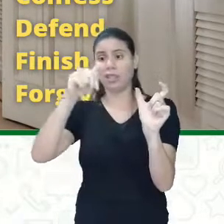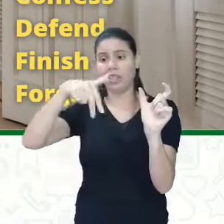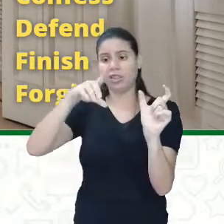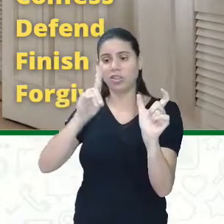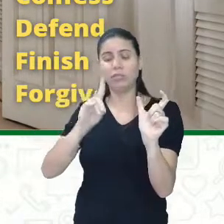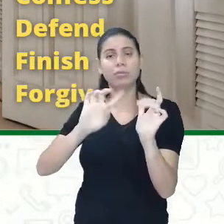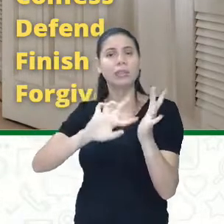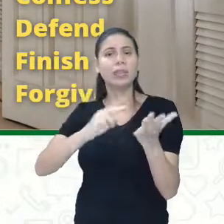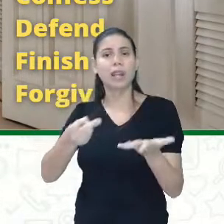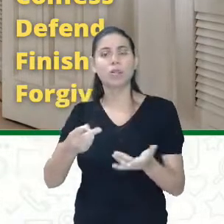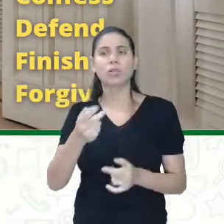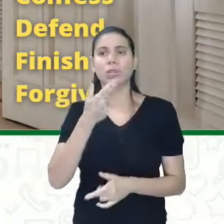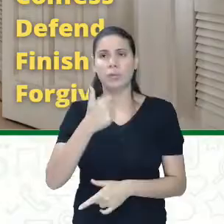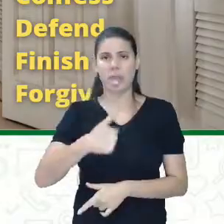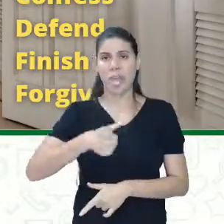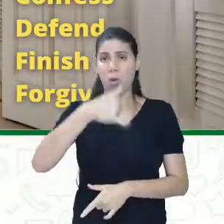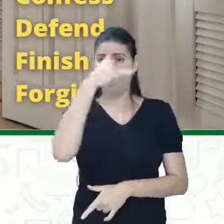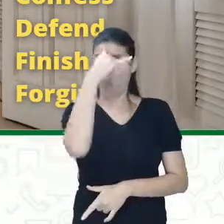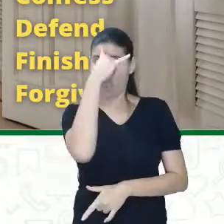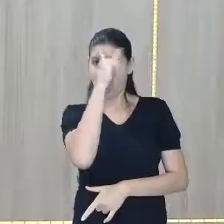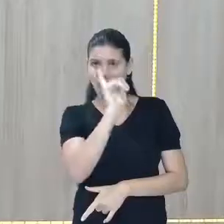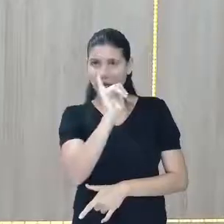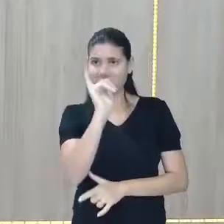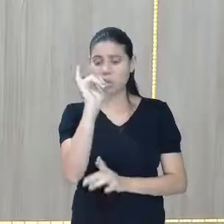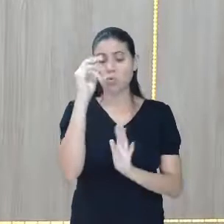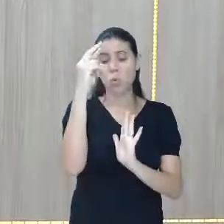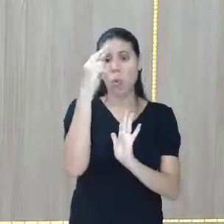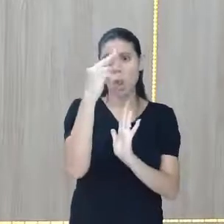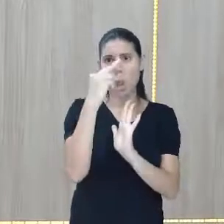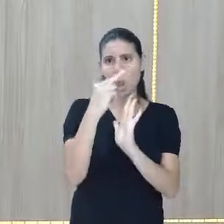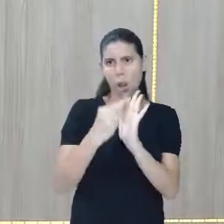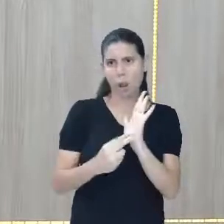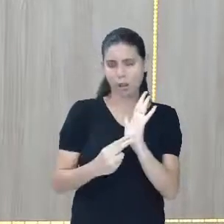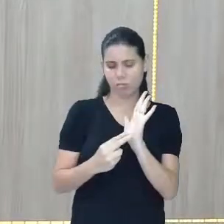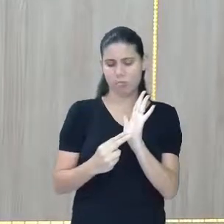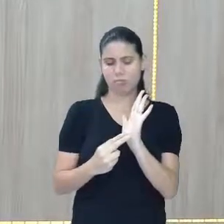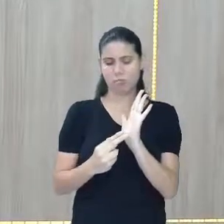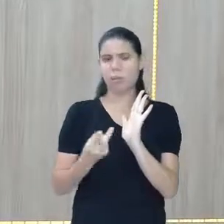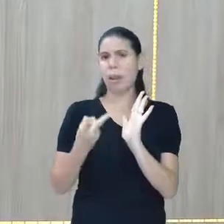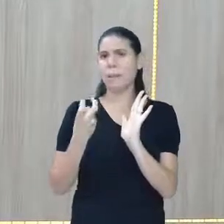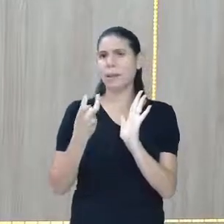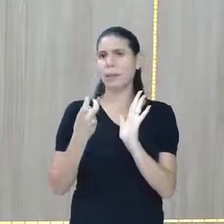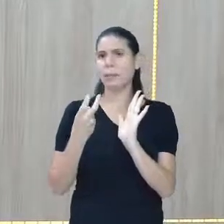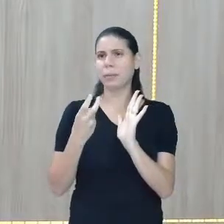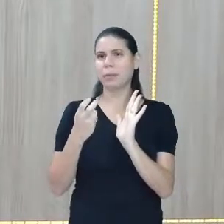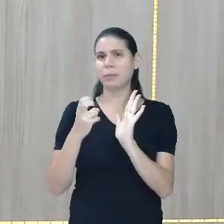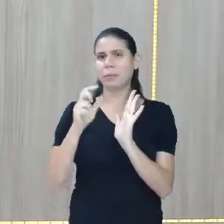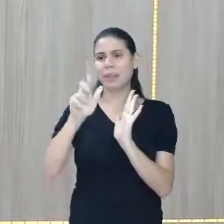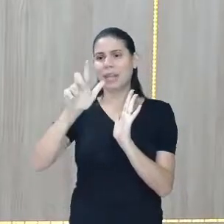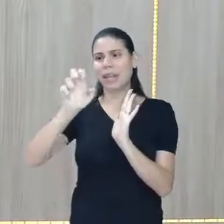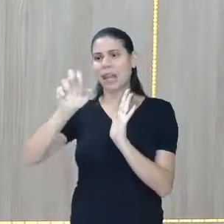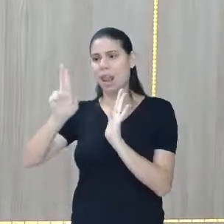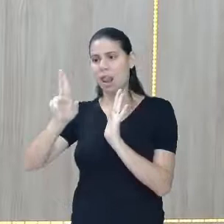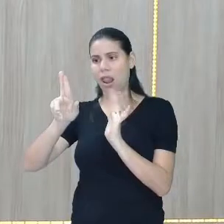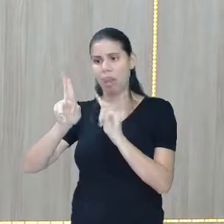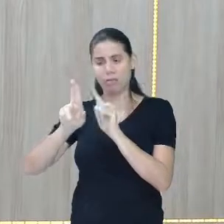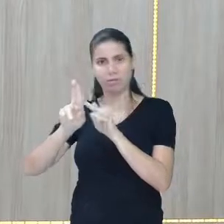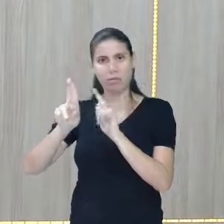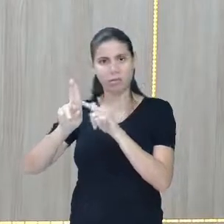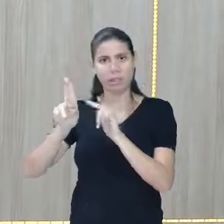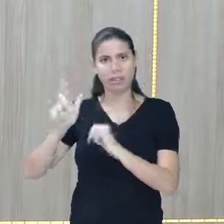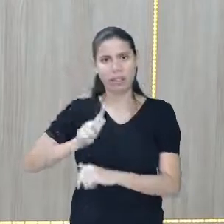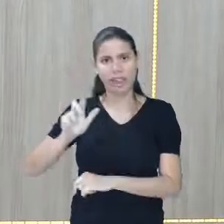então, ó. Eu evito ler. Perceba que ler, nesse caso, tem R no final, ou seja, seria